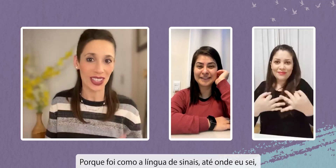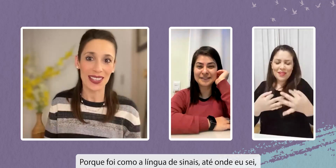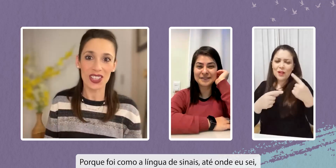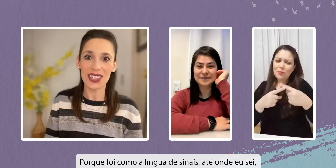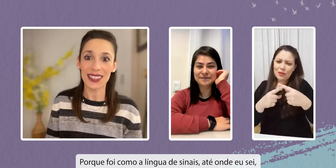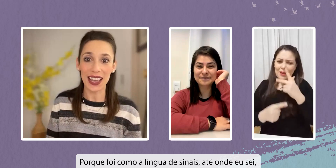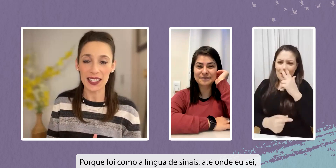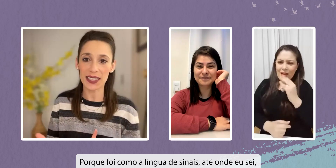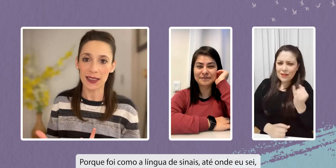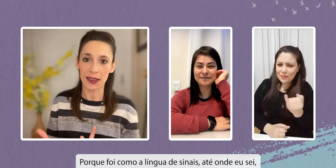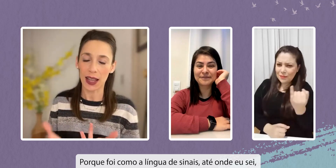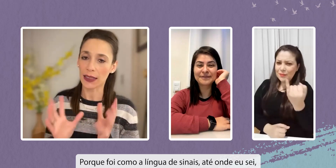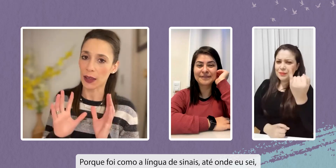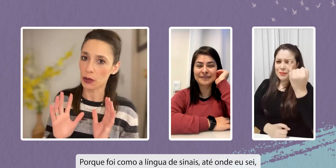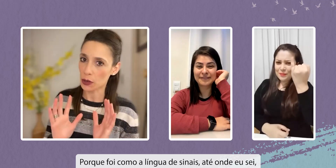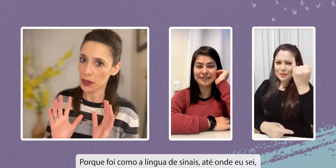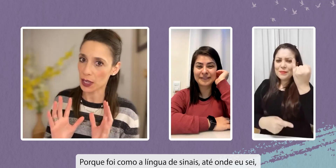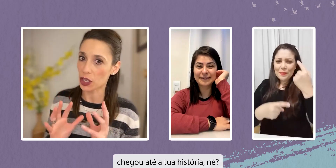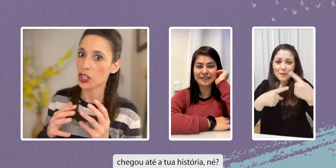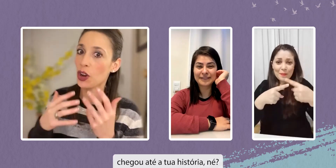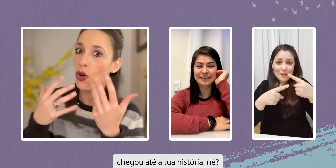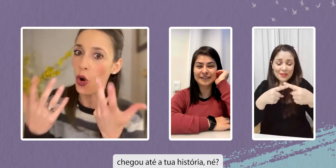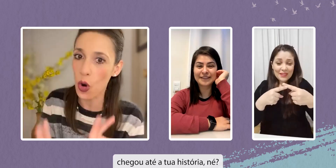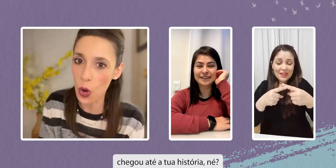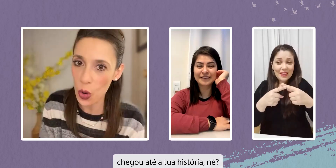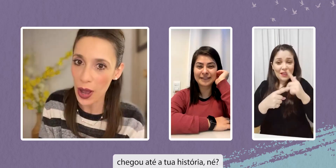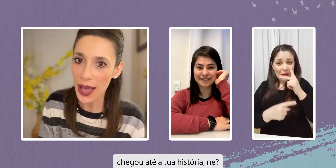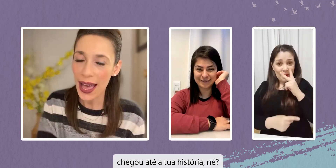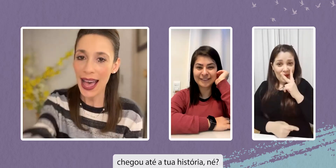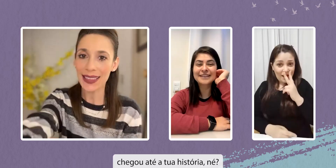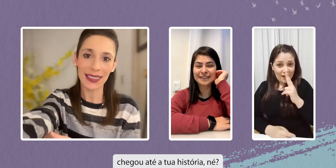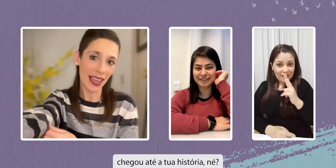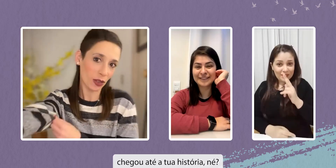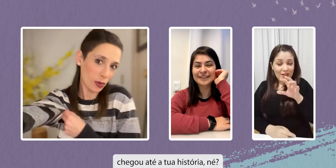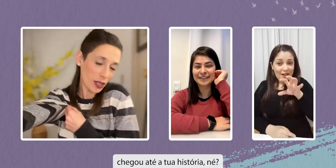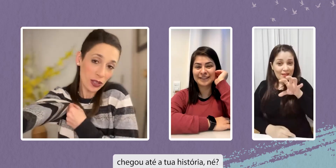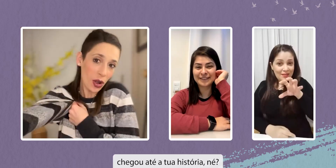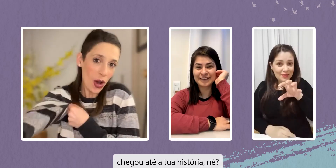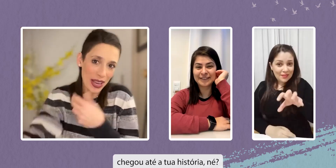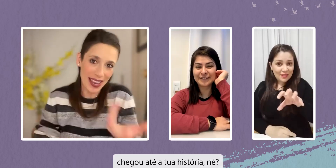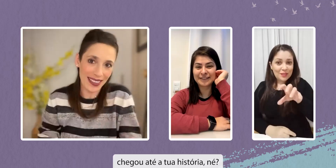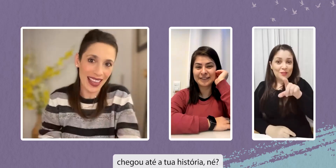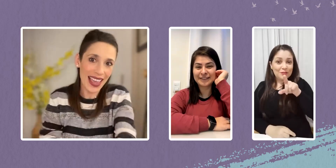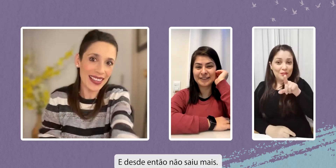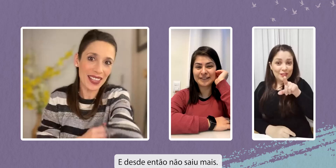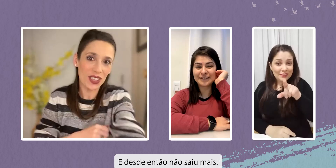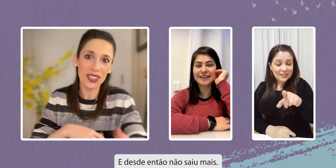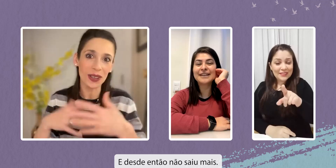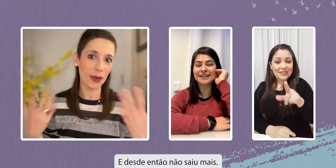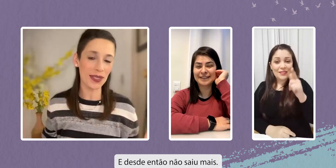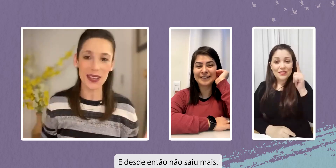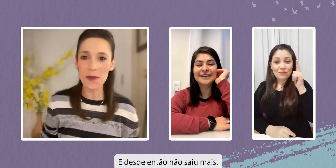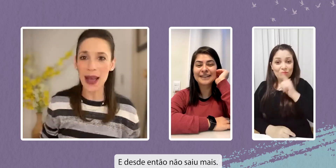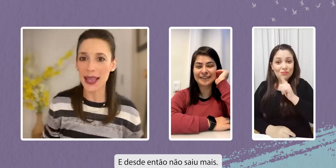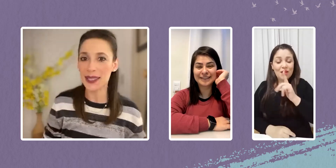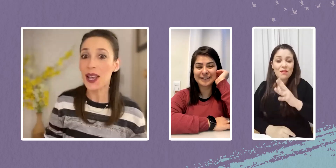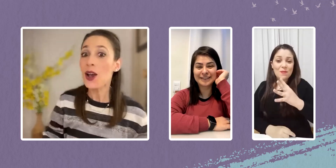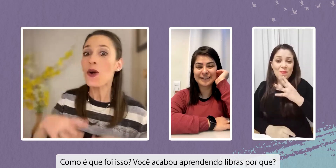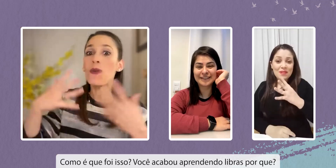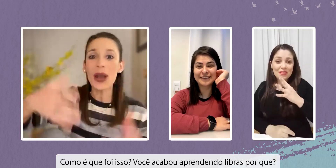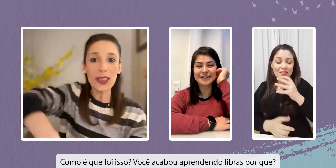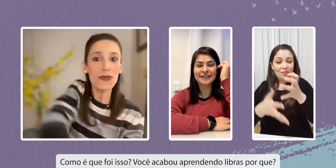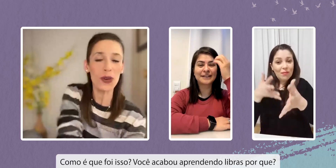língua de sinais, até onde eu sei, chegou até a tua história, né? E desde então não saiu